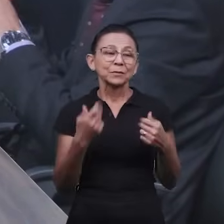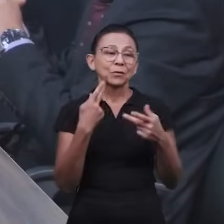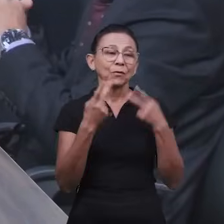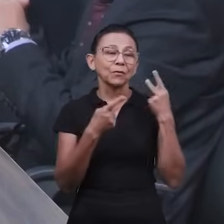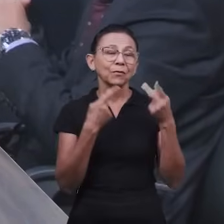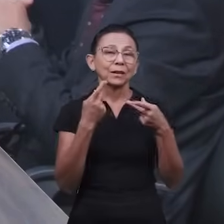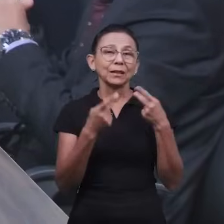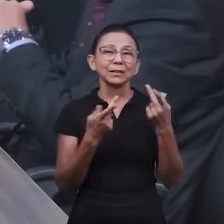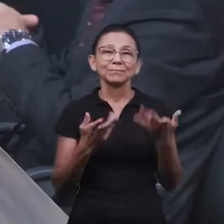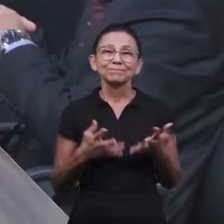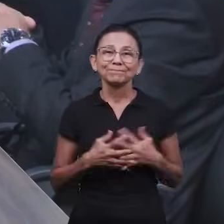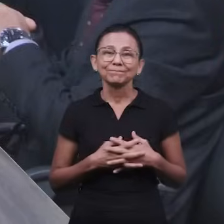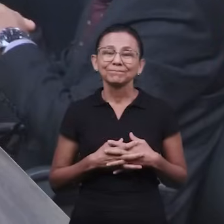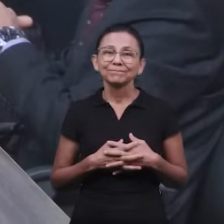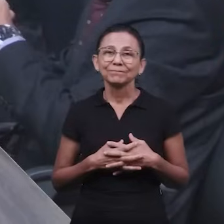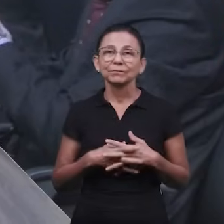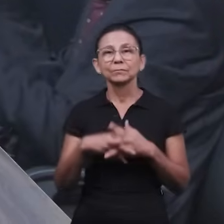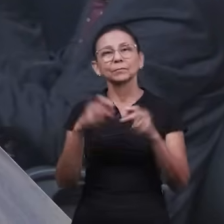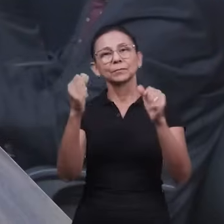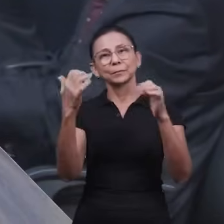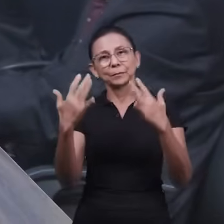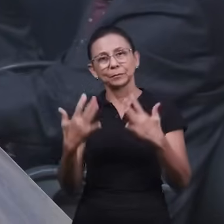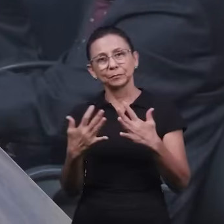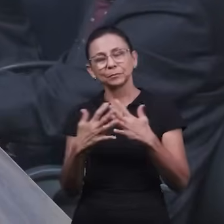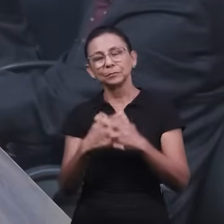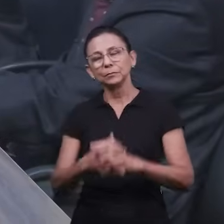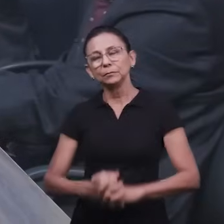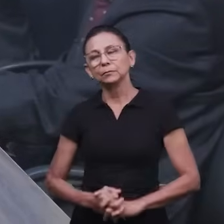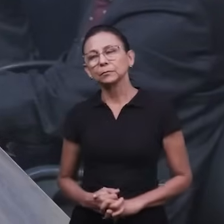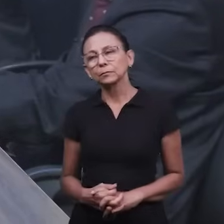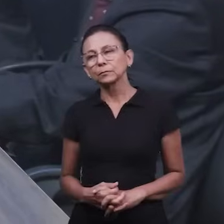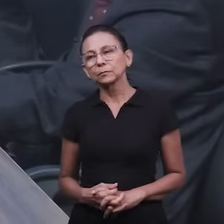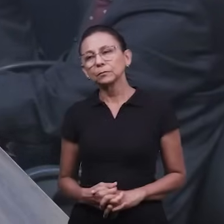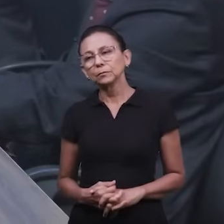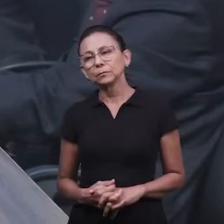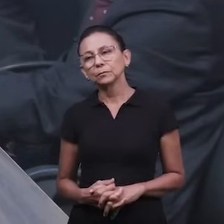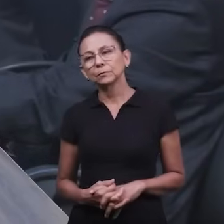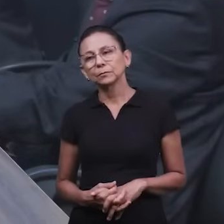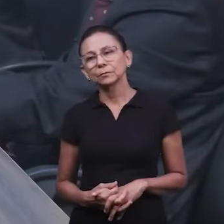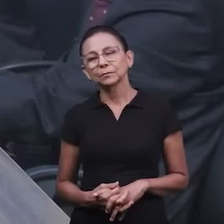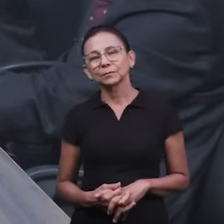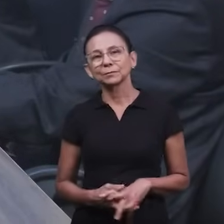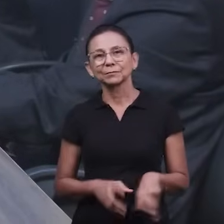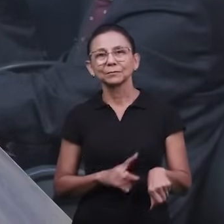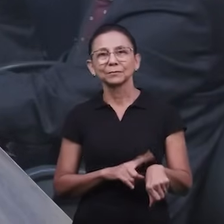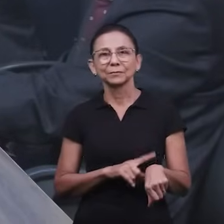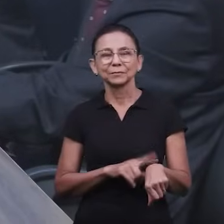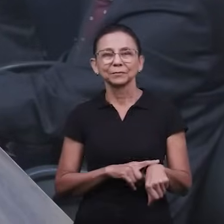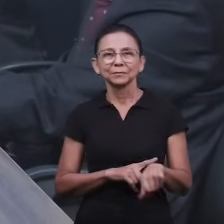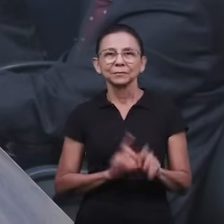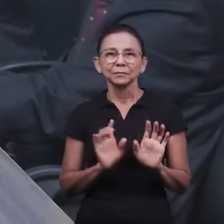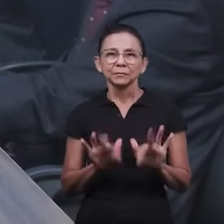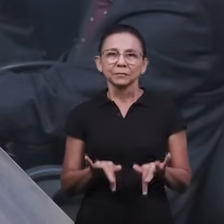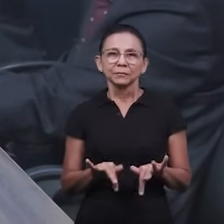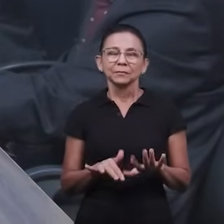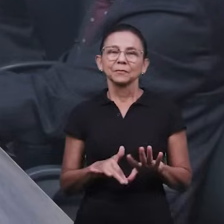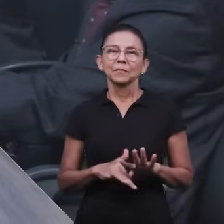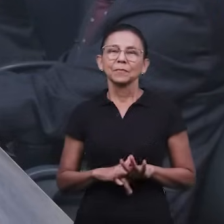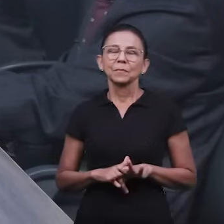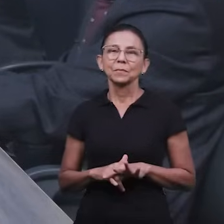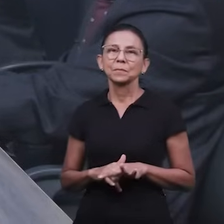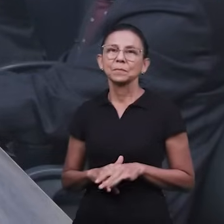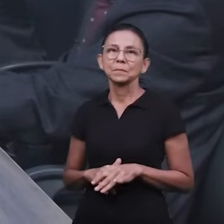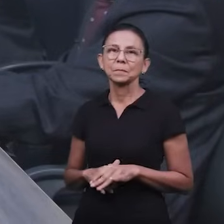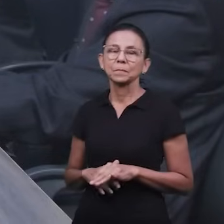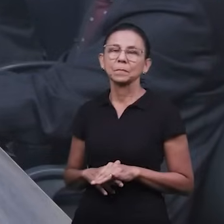sido uma bênção para nós. Glória a Deus. Amém. Esse programa, nosso tempo já encerrou, e essa